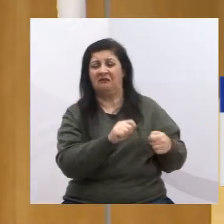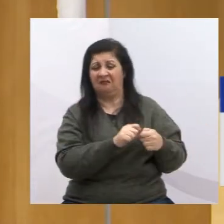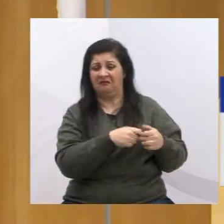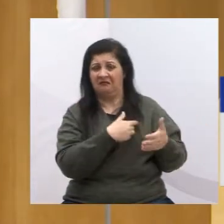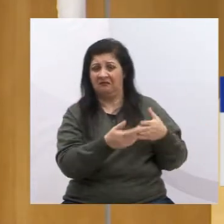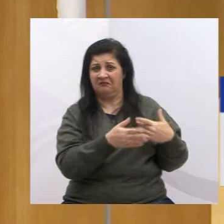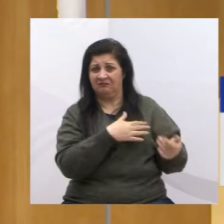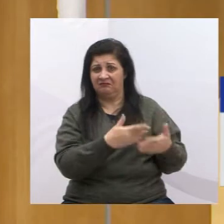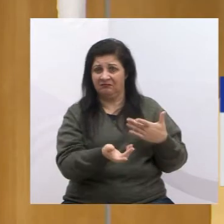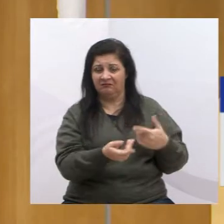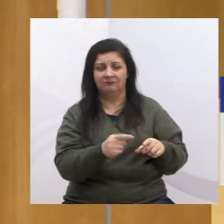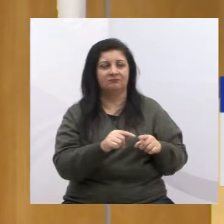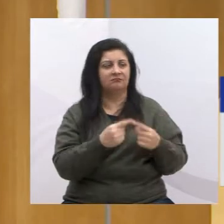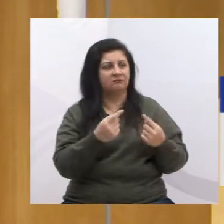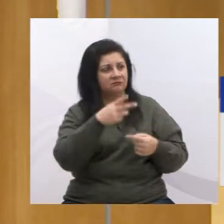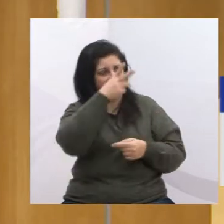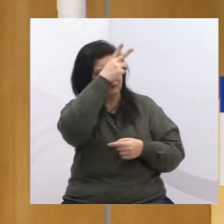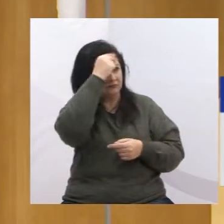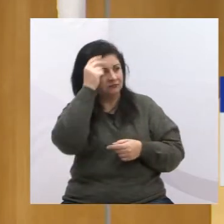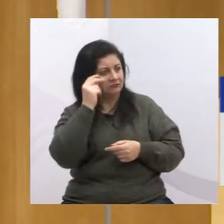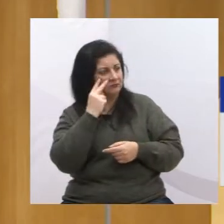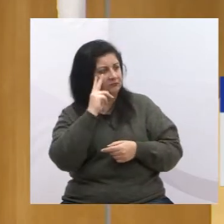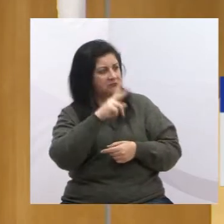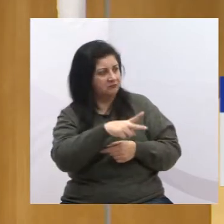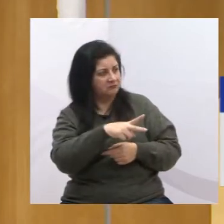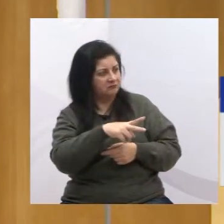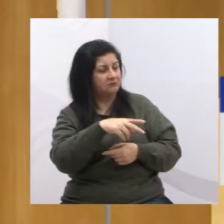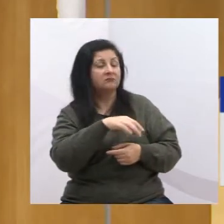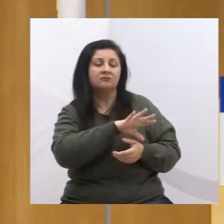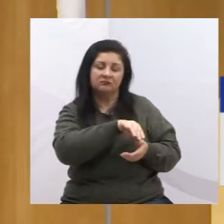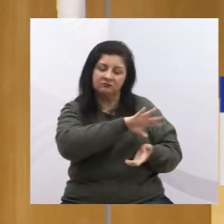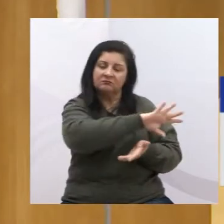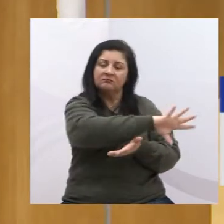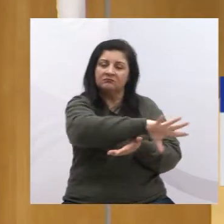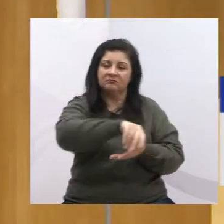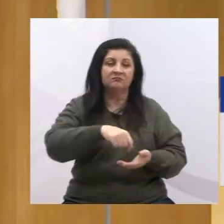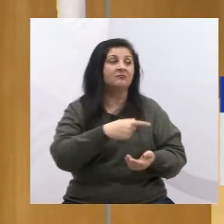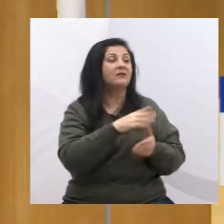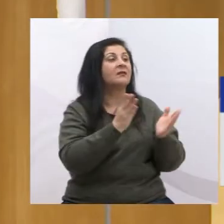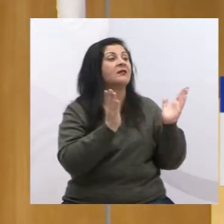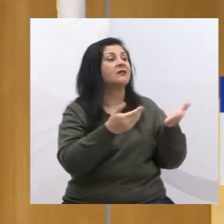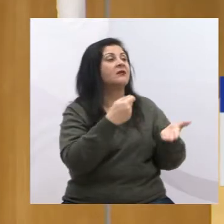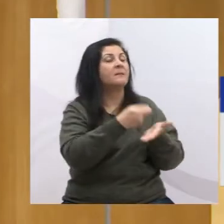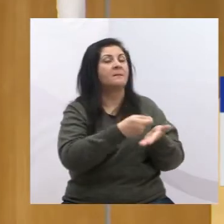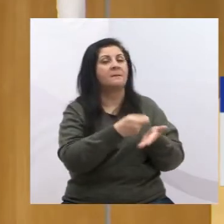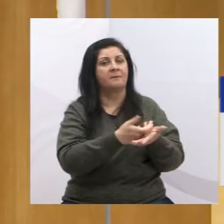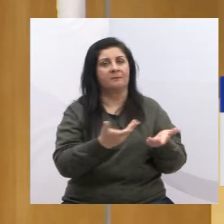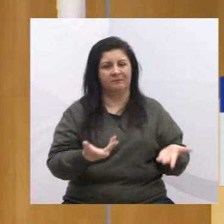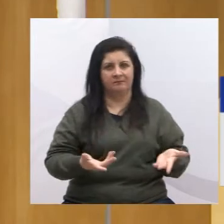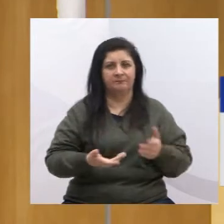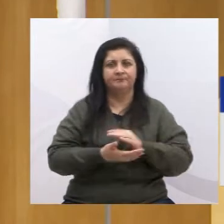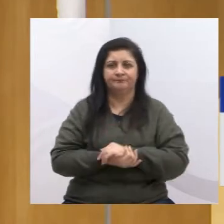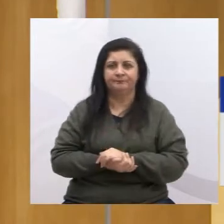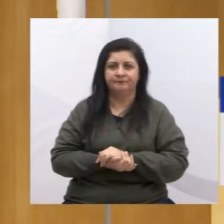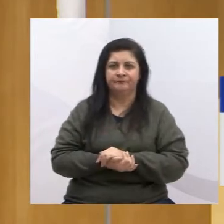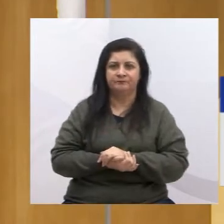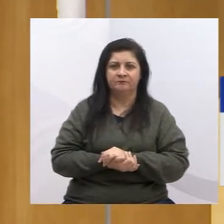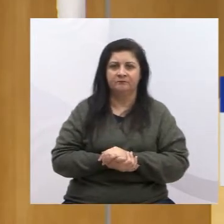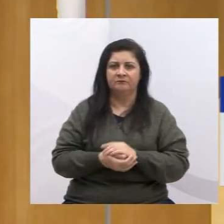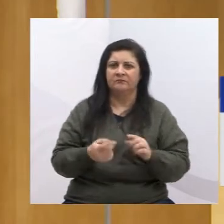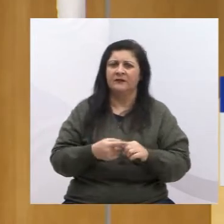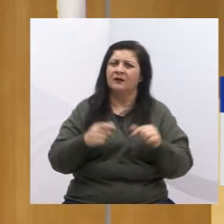e aquilo lá está prejudicando a população que mora aos arredores, a saúde,